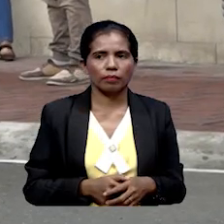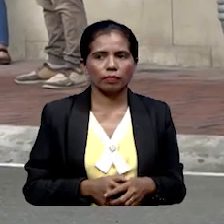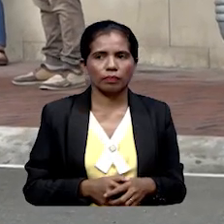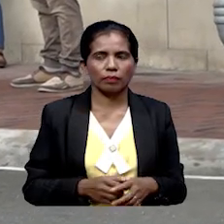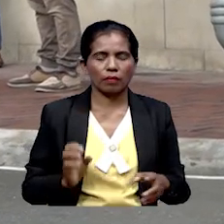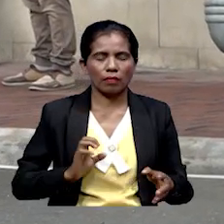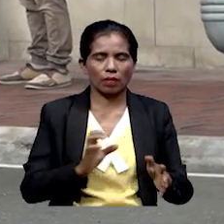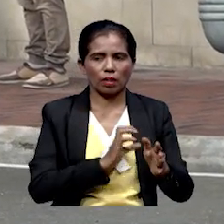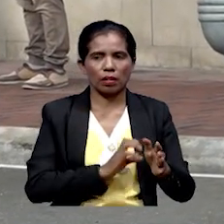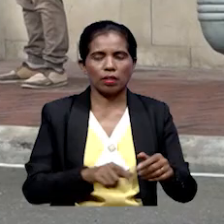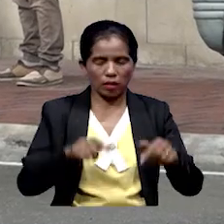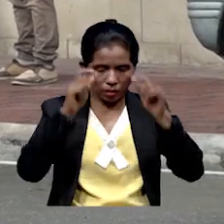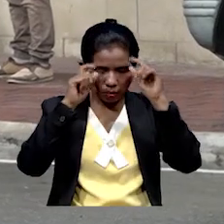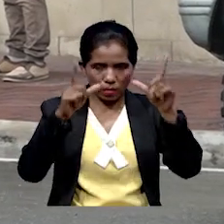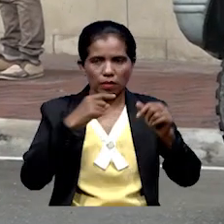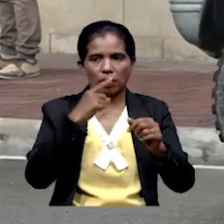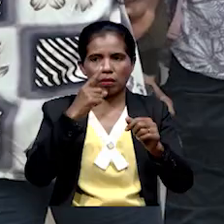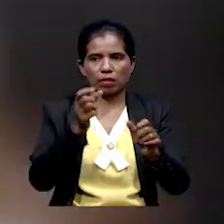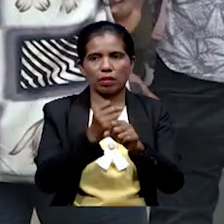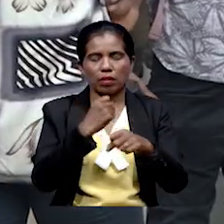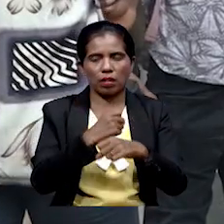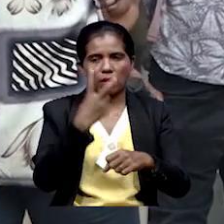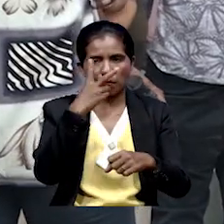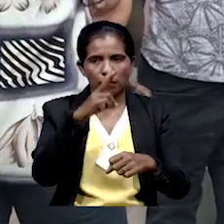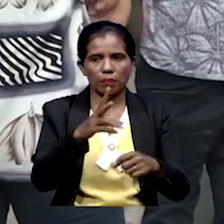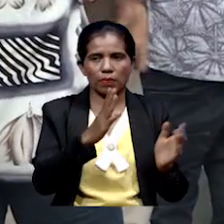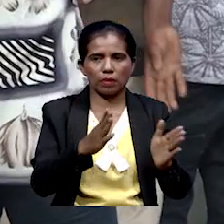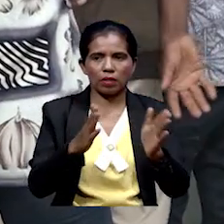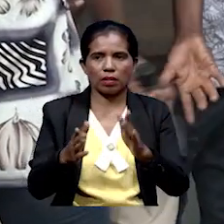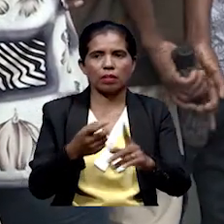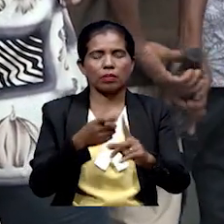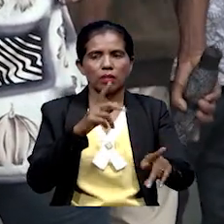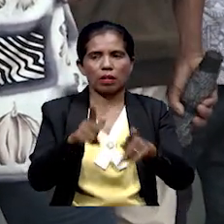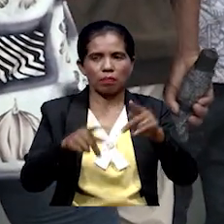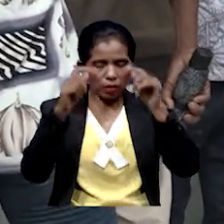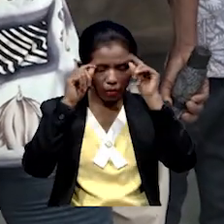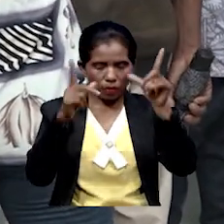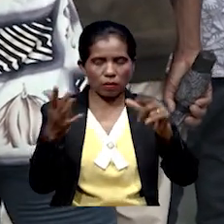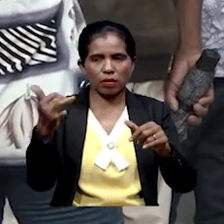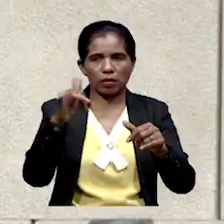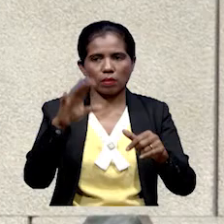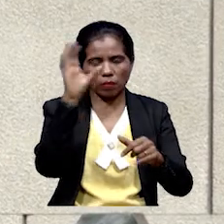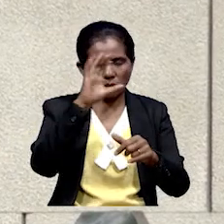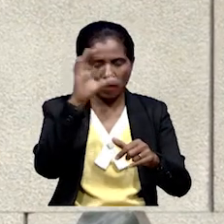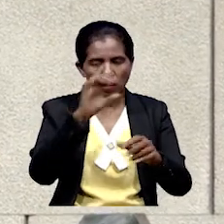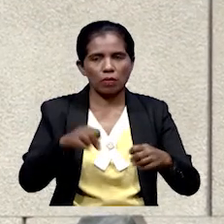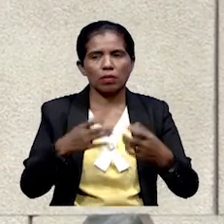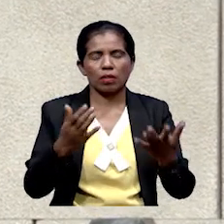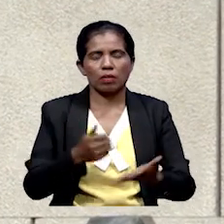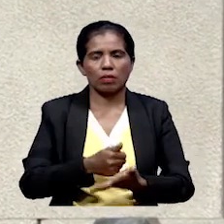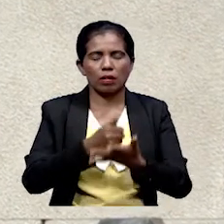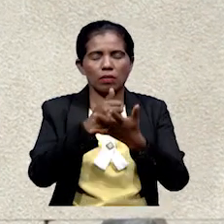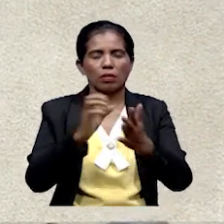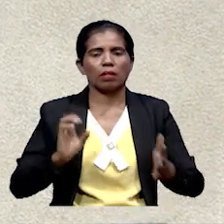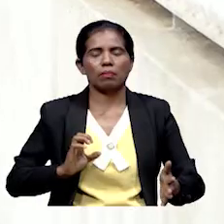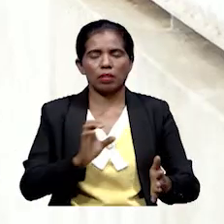Embaixador de Portugal em Timor-Leste atetem se reprocesso trata documentos que se cidadão Timor-Oeste ser no busca solução para burocracia e